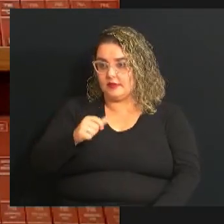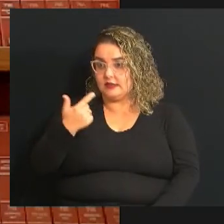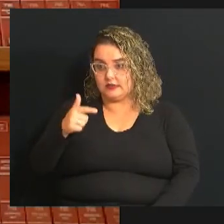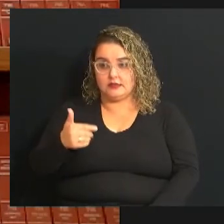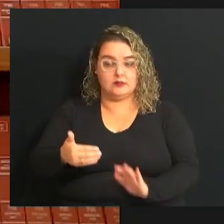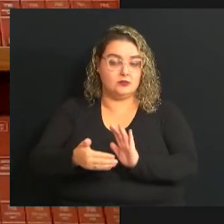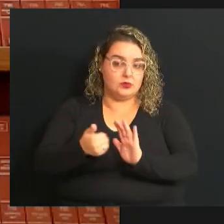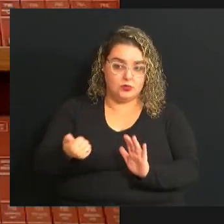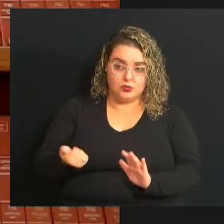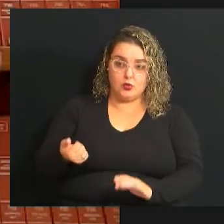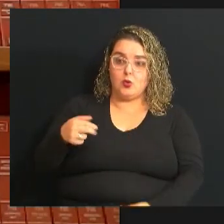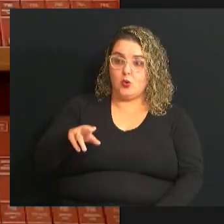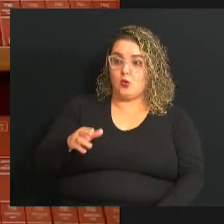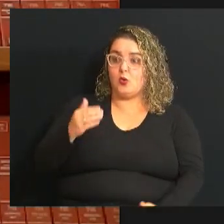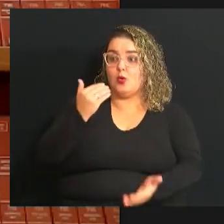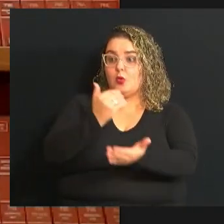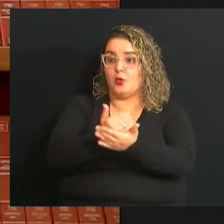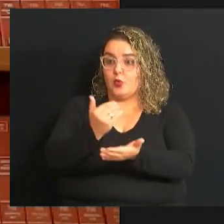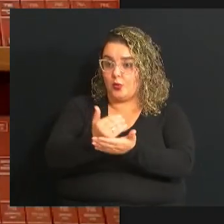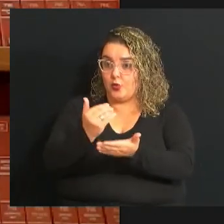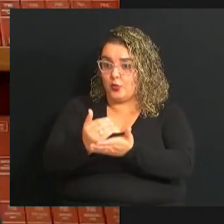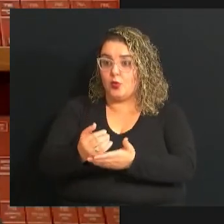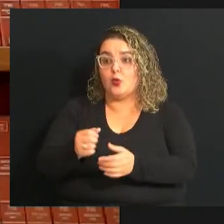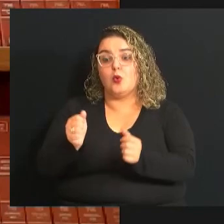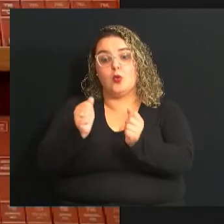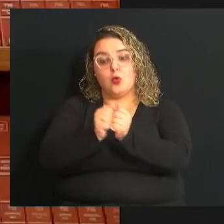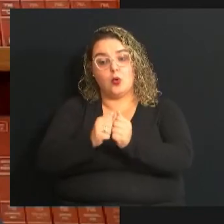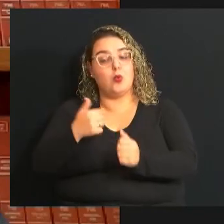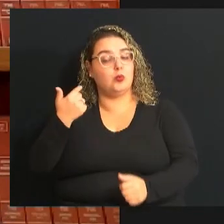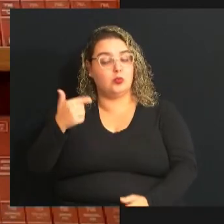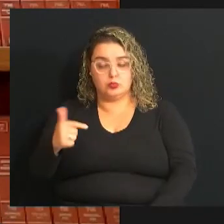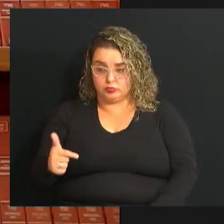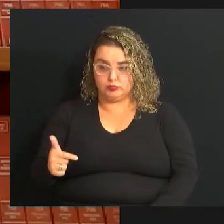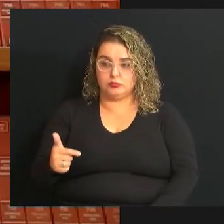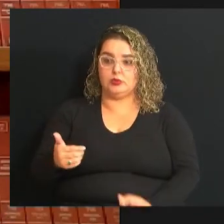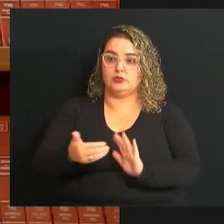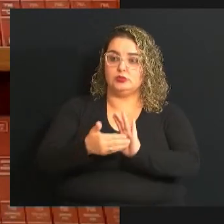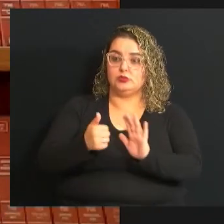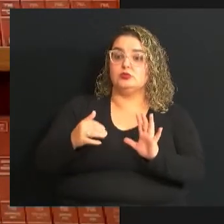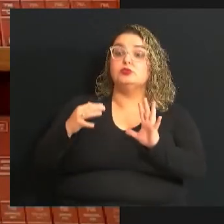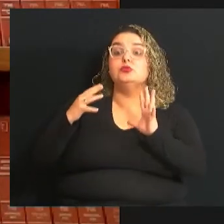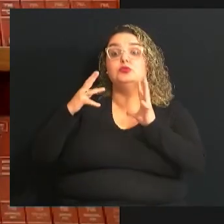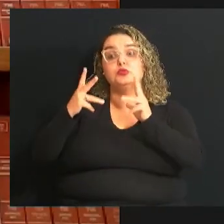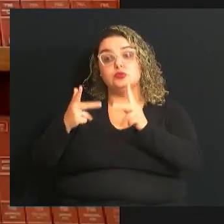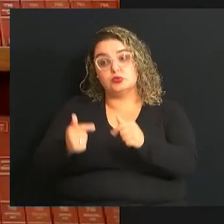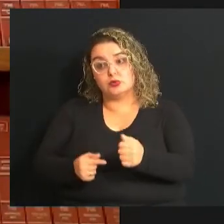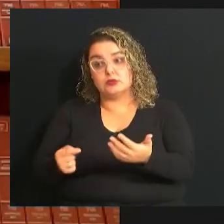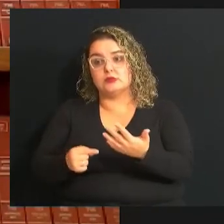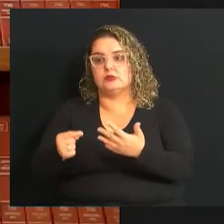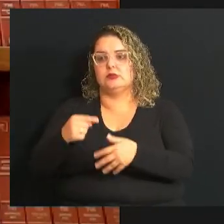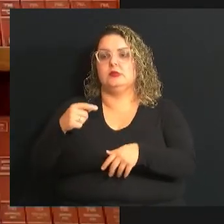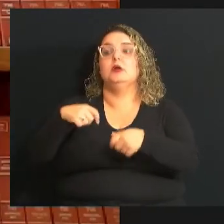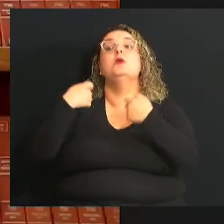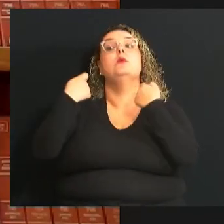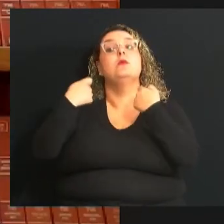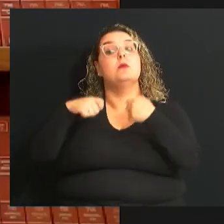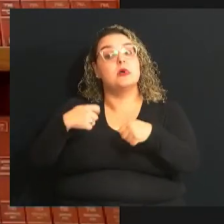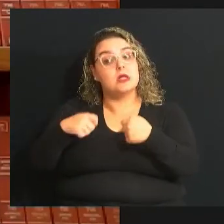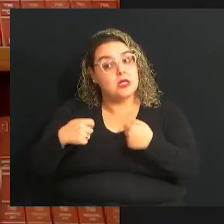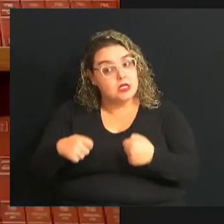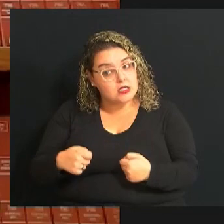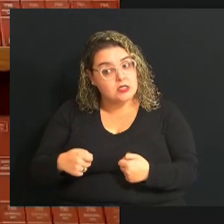pode ser o autoteste, mas do cotonete no nariz, né? Mas lembrando, eu estou com sintomas, eu fiz um teste,